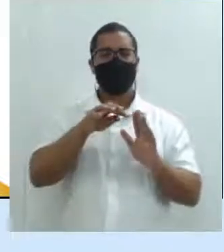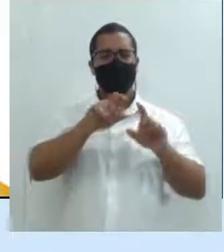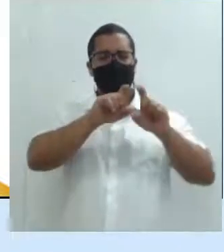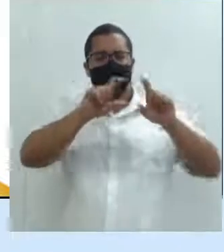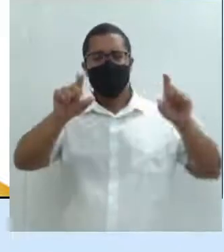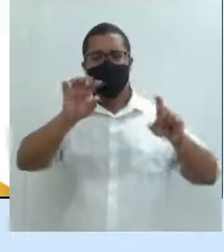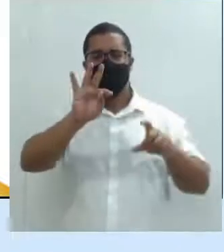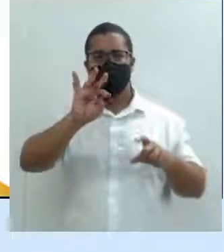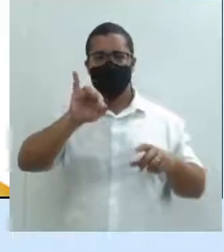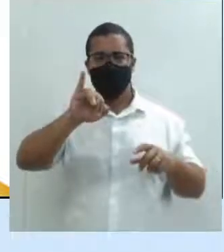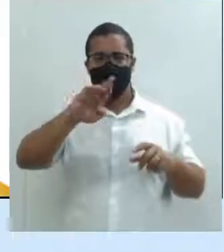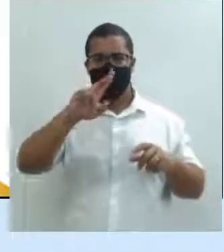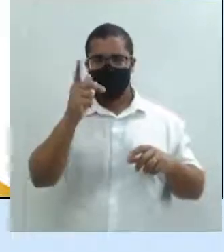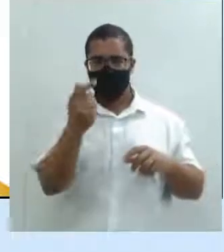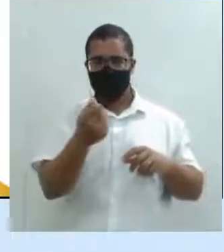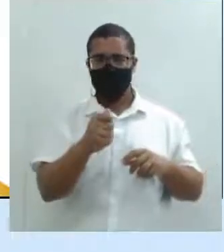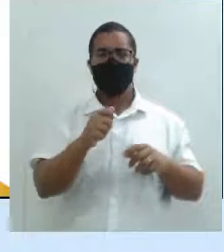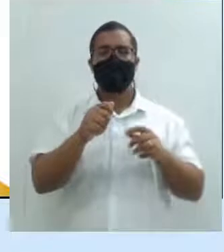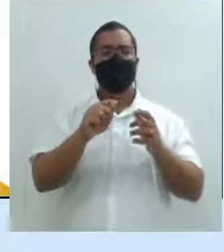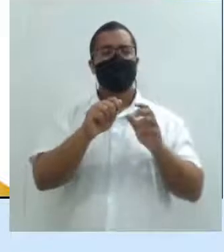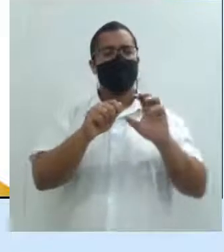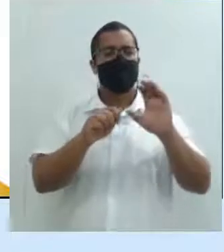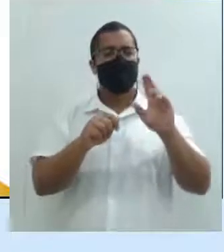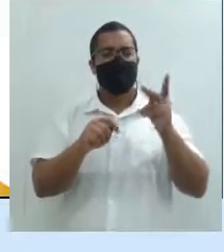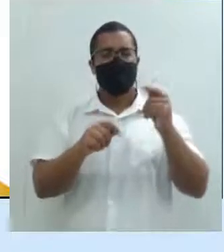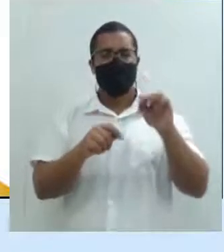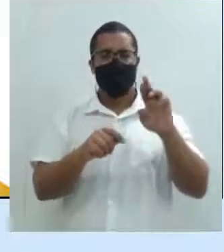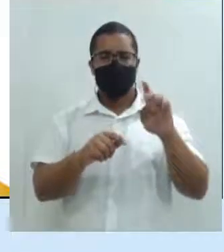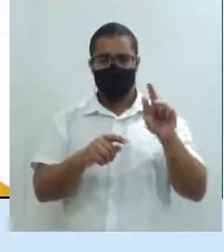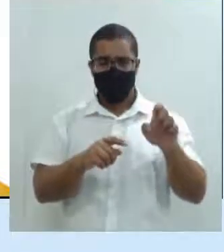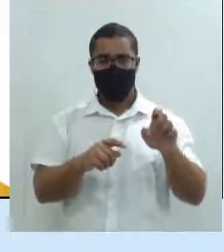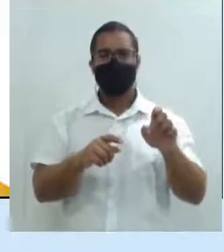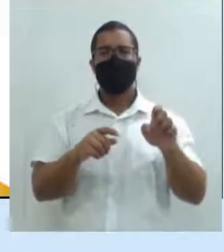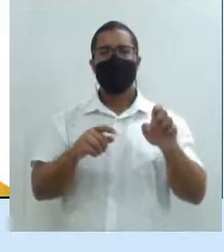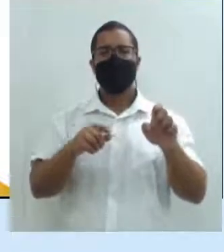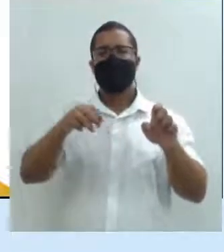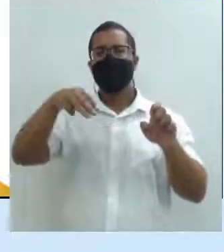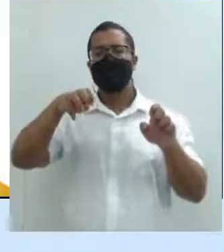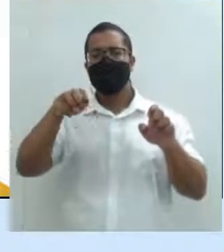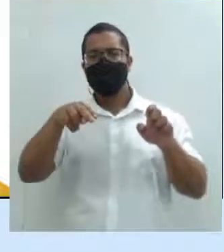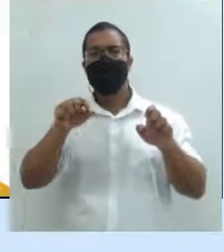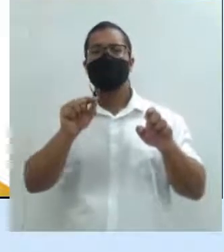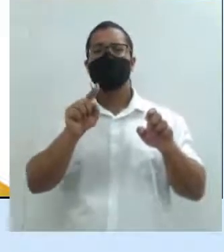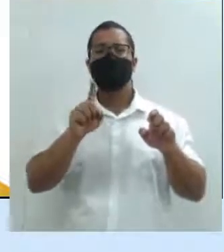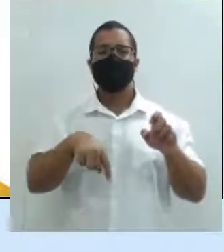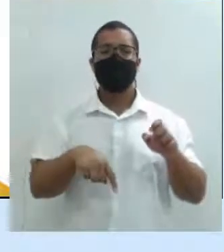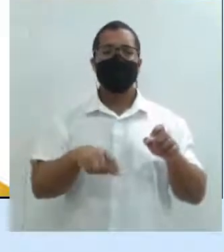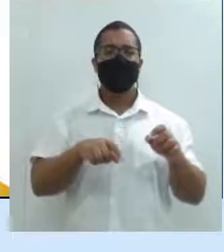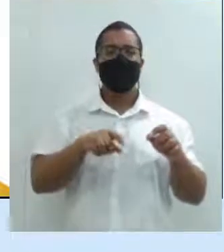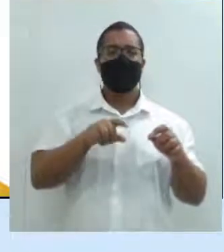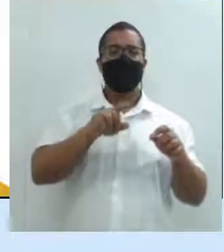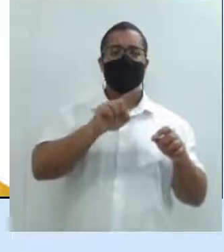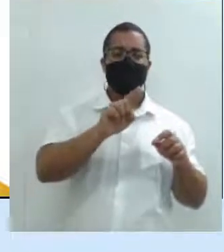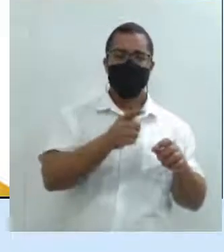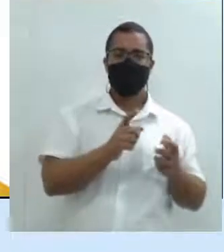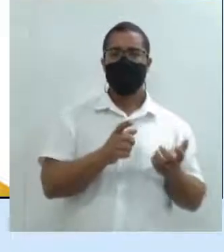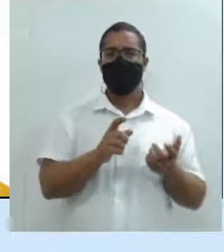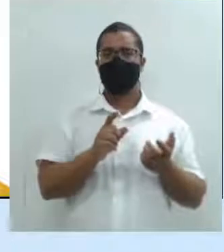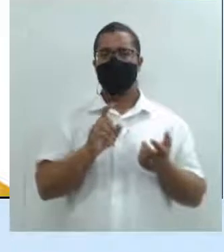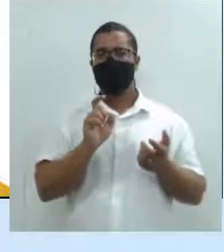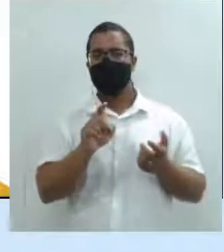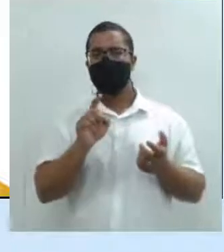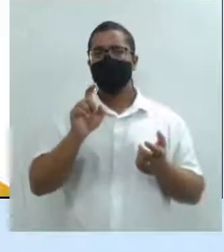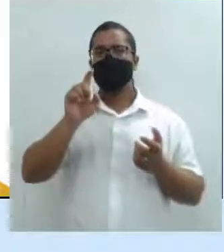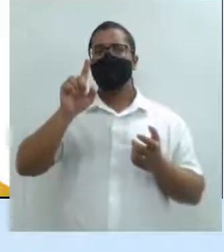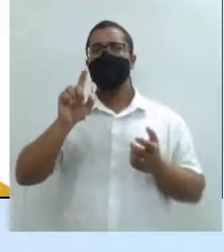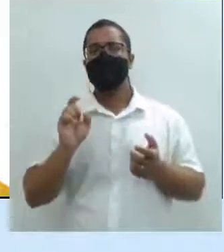tirinhas, das charges, dos memes, é a pontuação. Gente, a pontuação ela pode ser utilizada como recurso